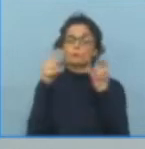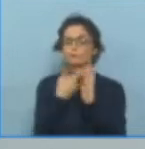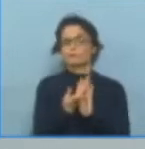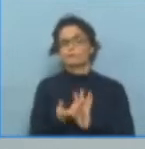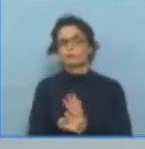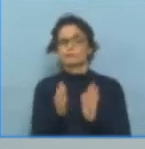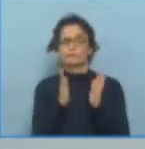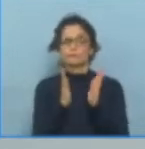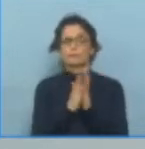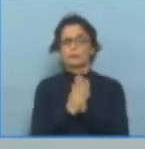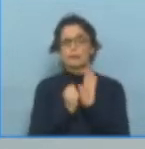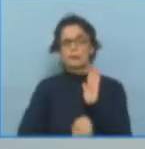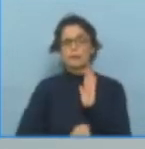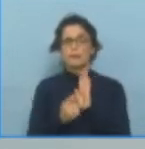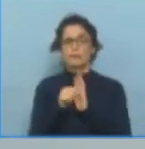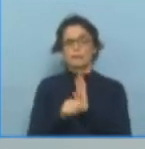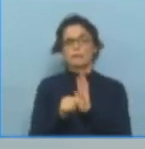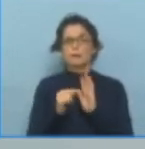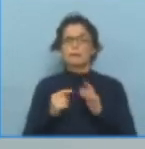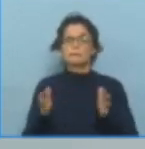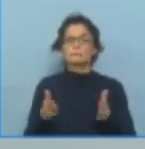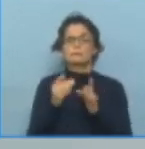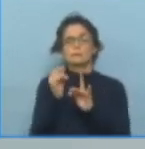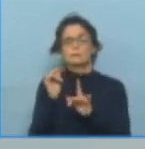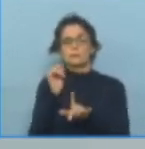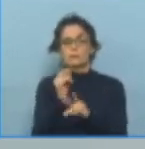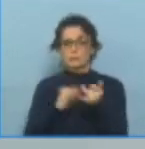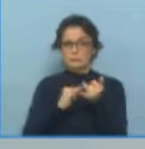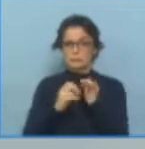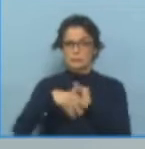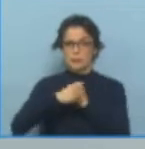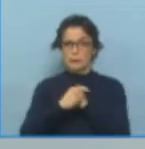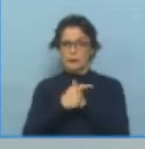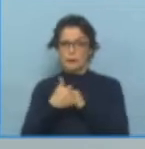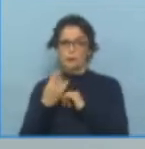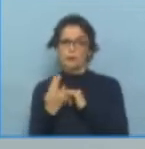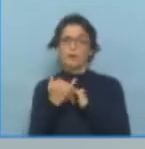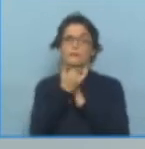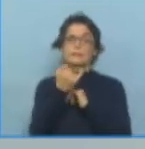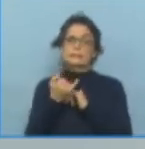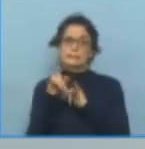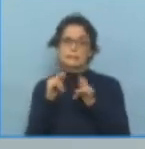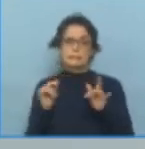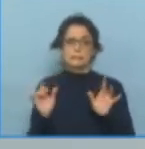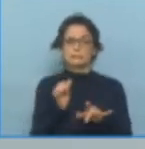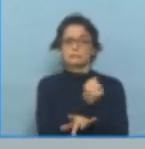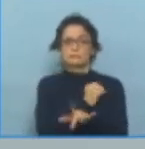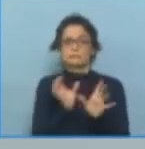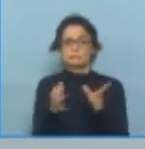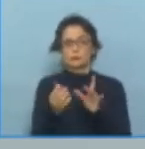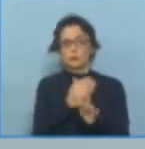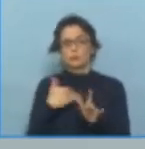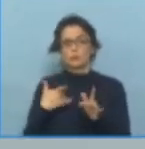agora a iniciativa promovida pela Associação Mateus 25, com o Departamento da Pastoral da Saúde do Patriarcado de Lisboa,